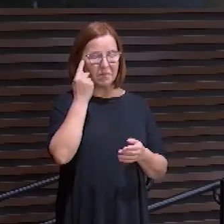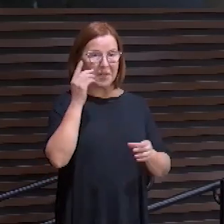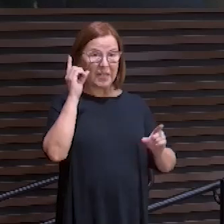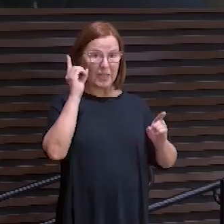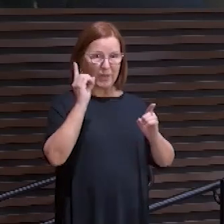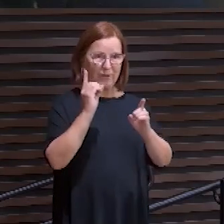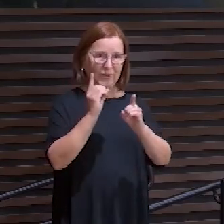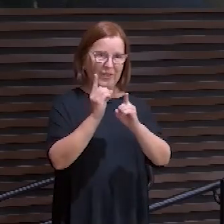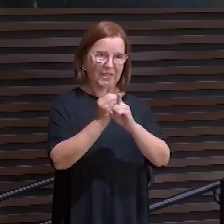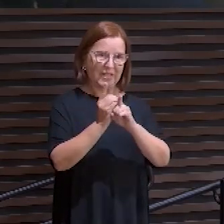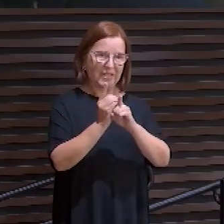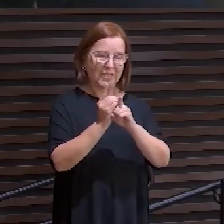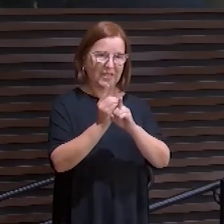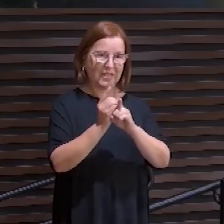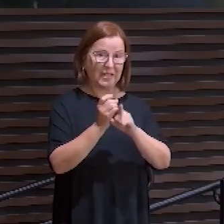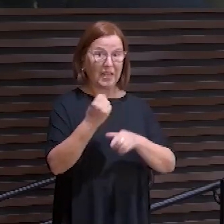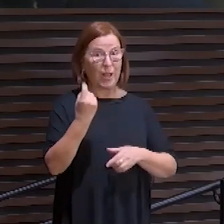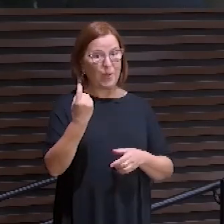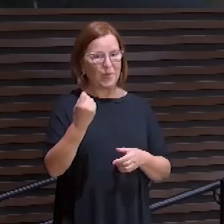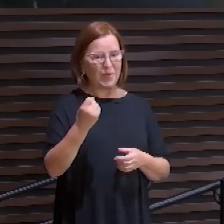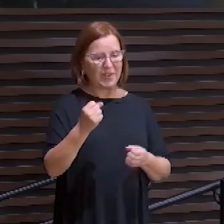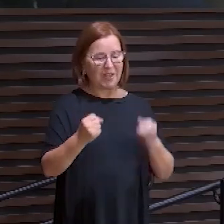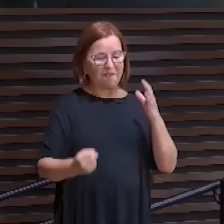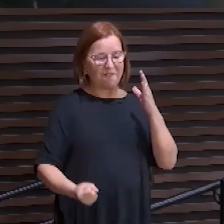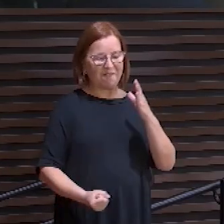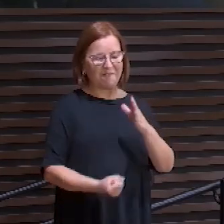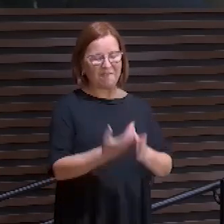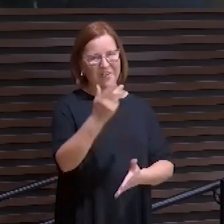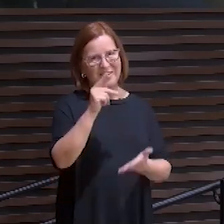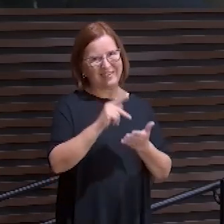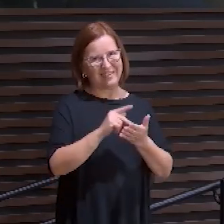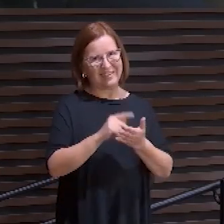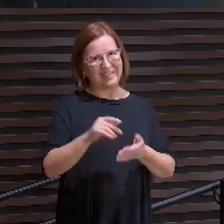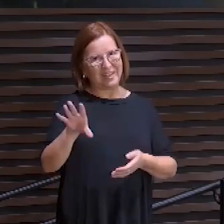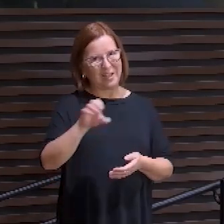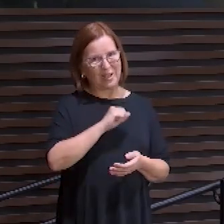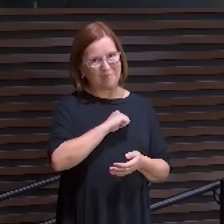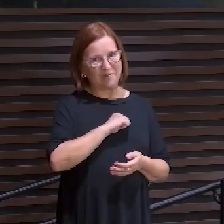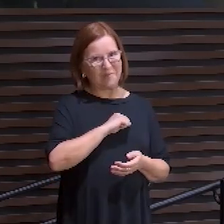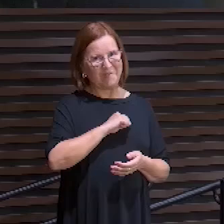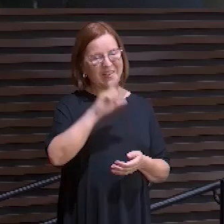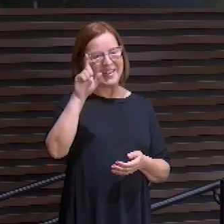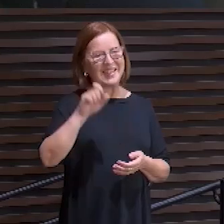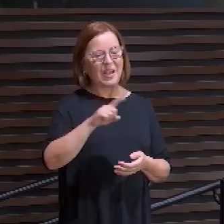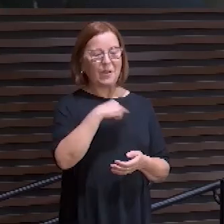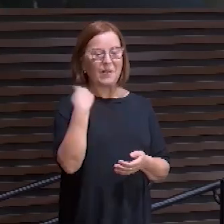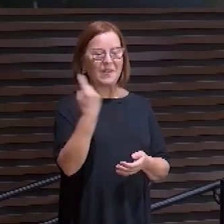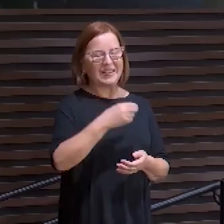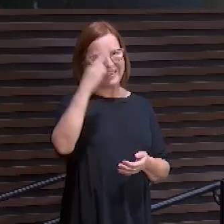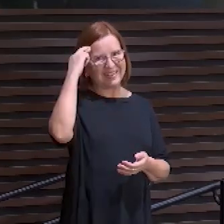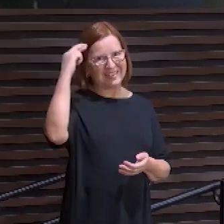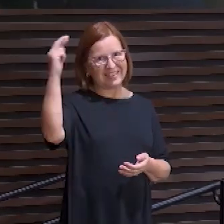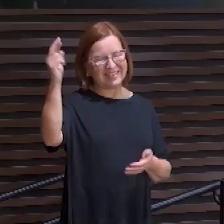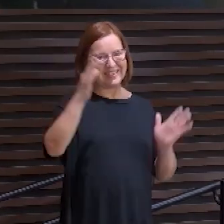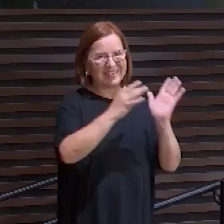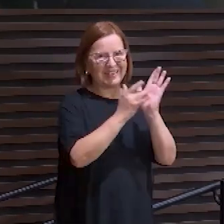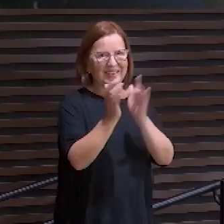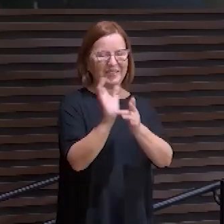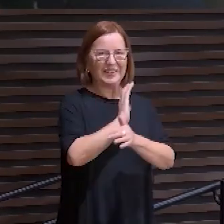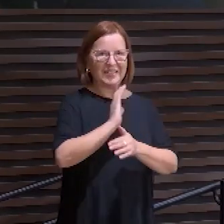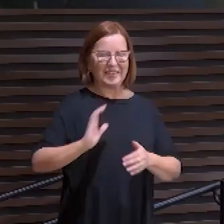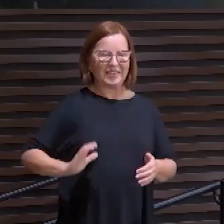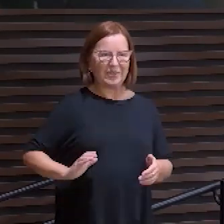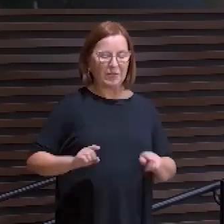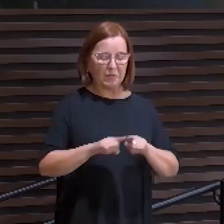é a única fonte de verdadeiro amor, que é o nosso Senhor Jesus Cristo. Mas vivemos hoje uma